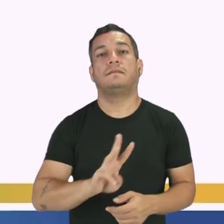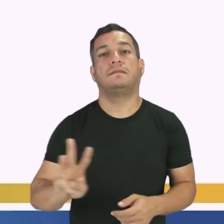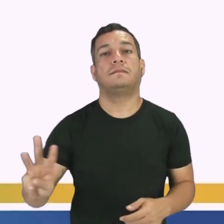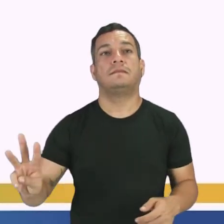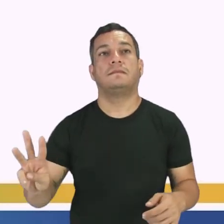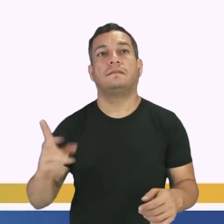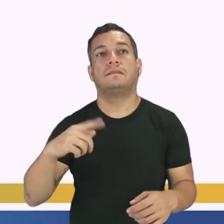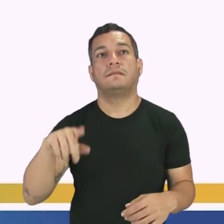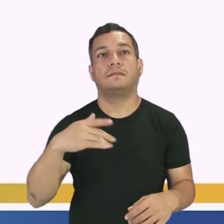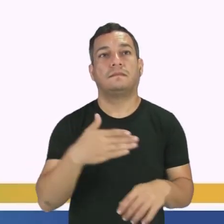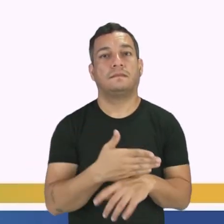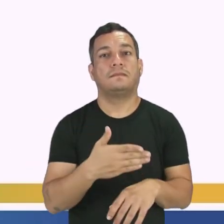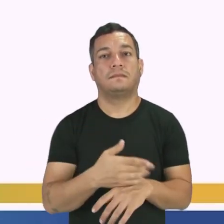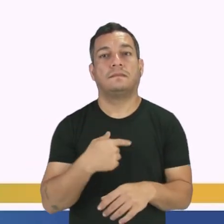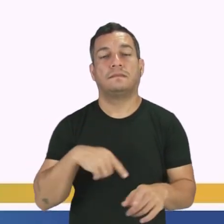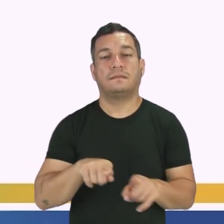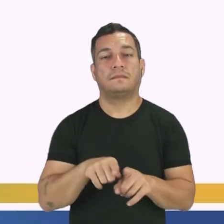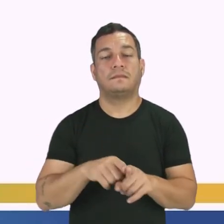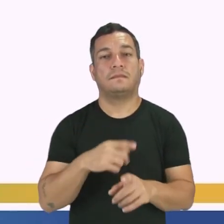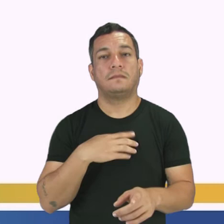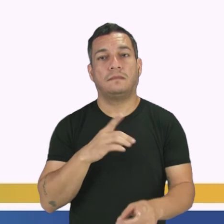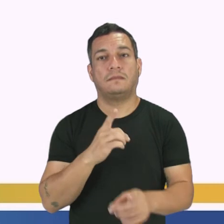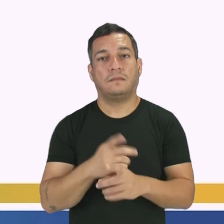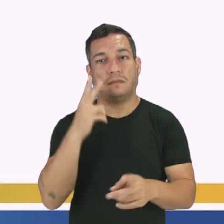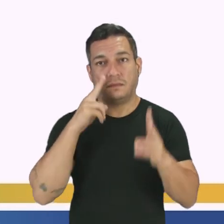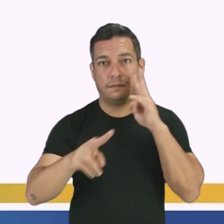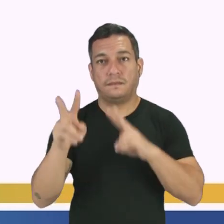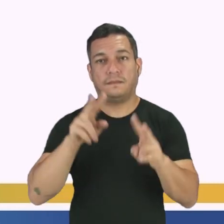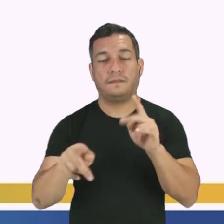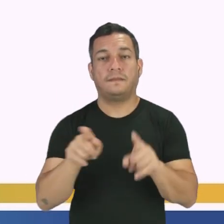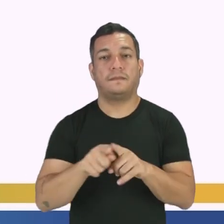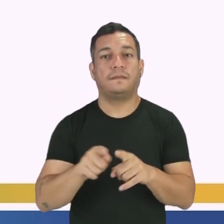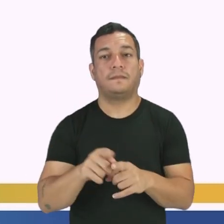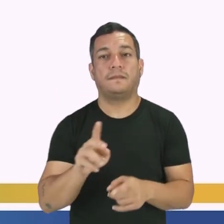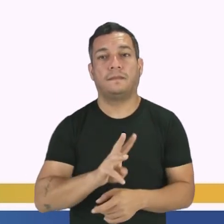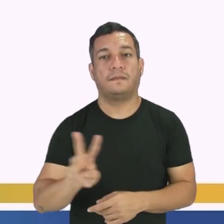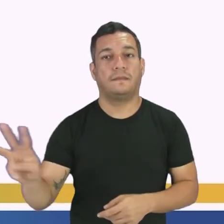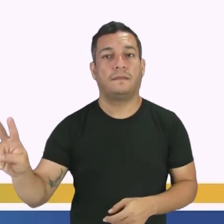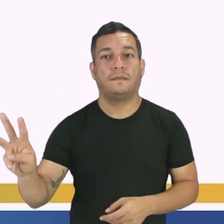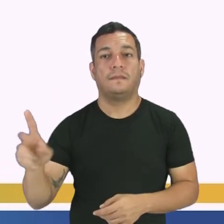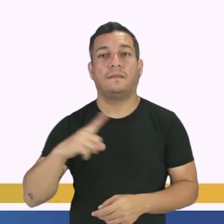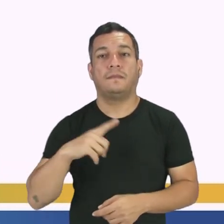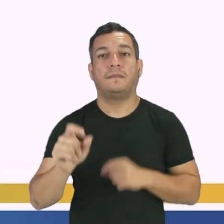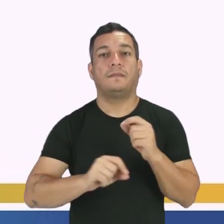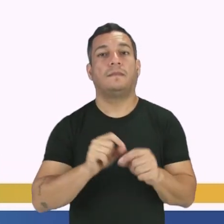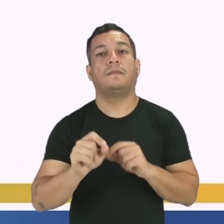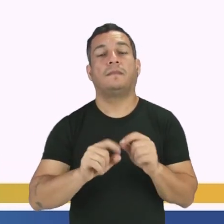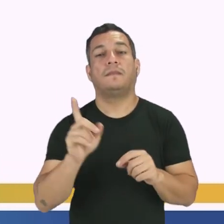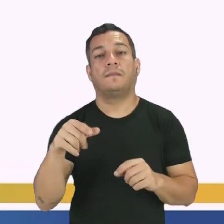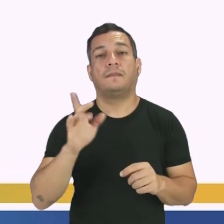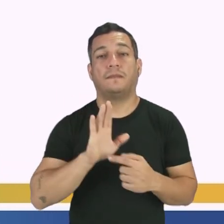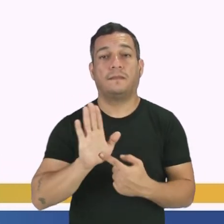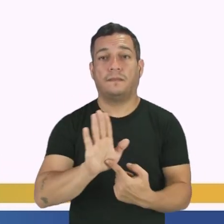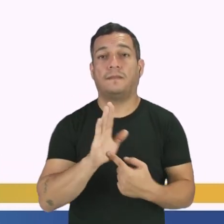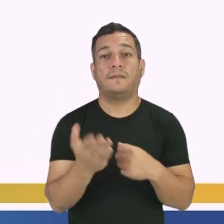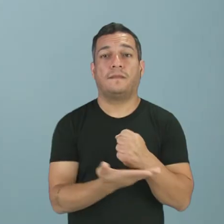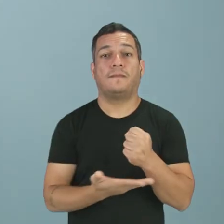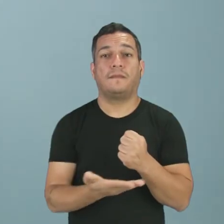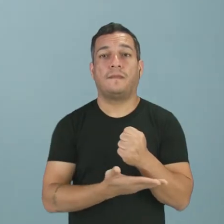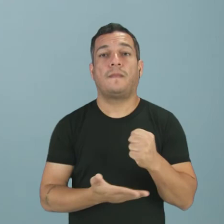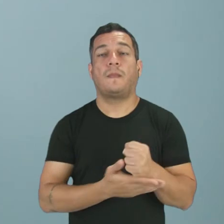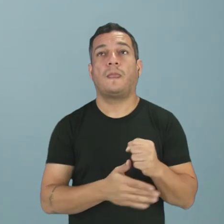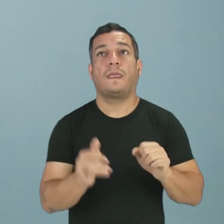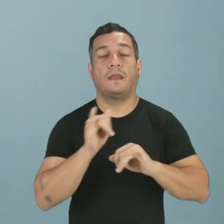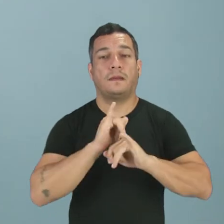vocês acessarem. Lá vocês conseguem visualizar alguns sites que trazem e tem como base artigos